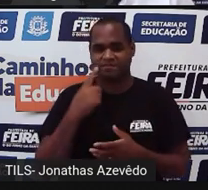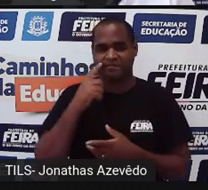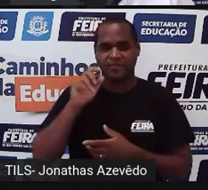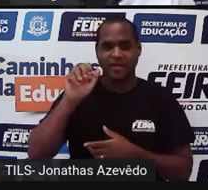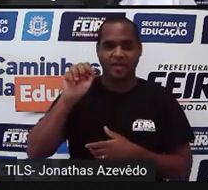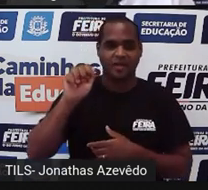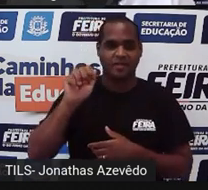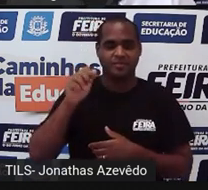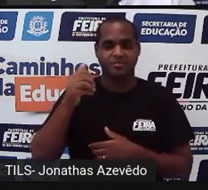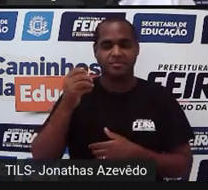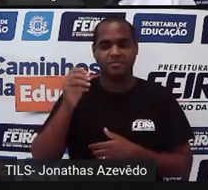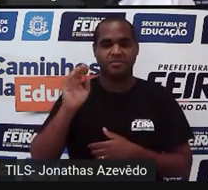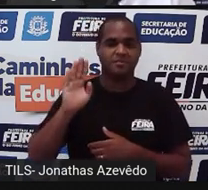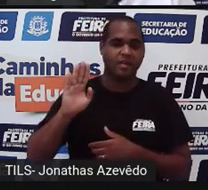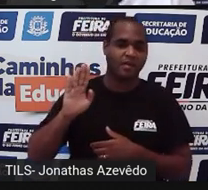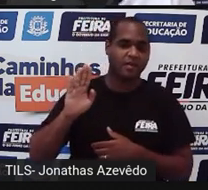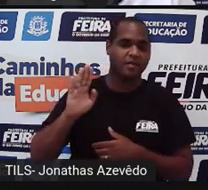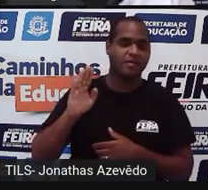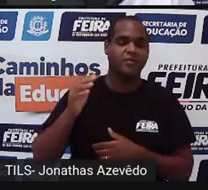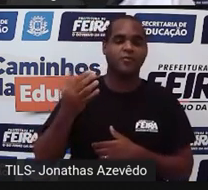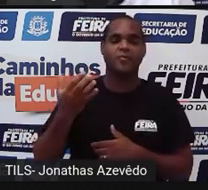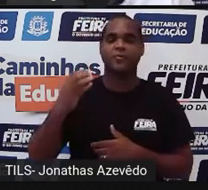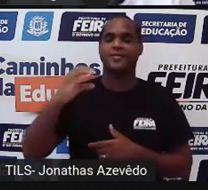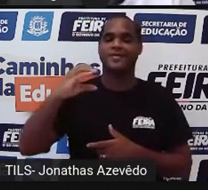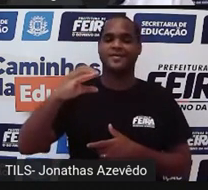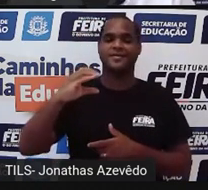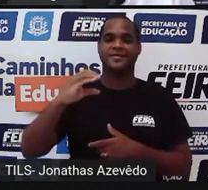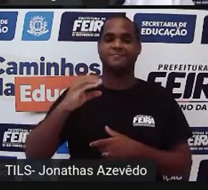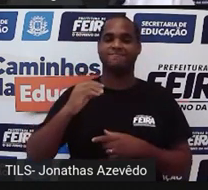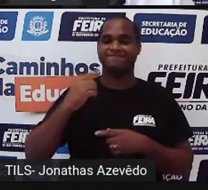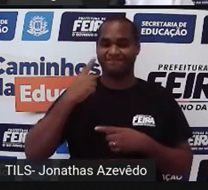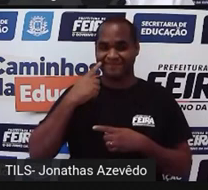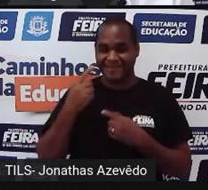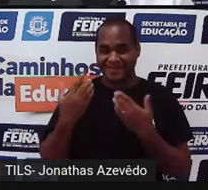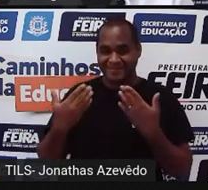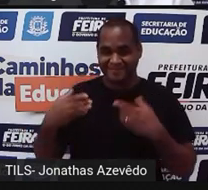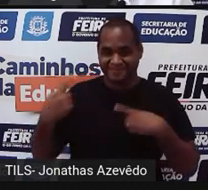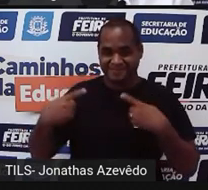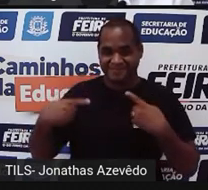Letra A, letra B ou letra C?